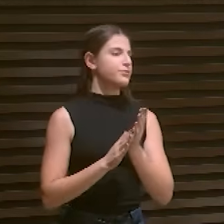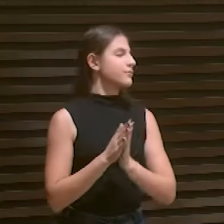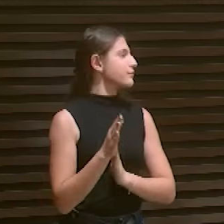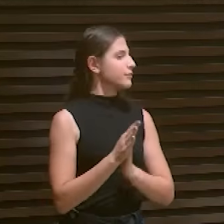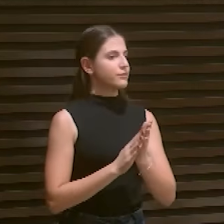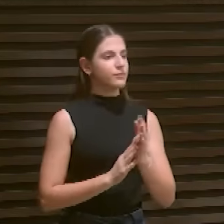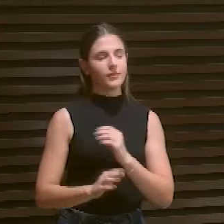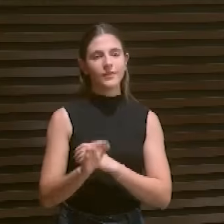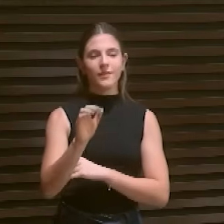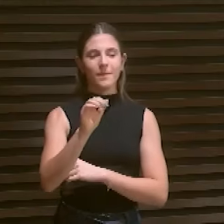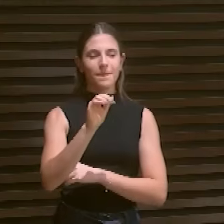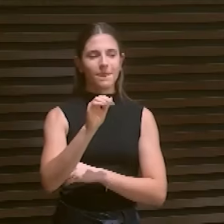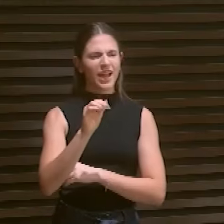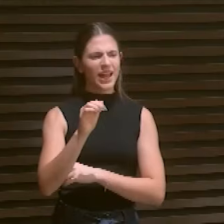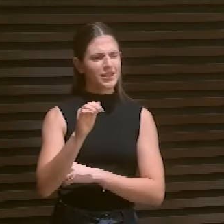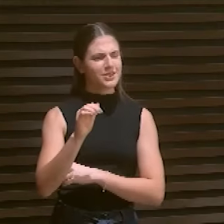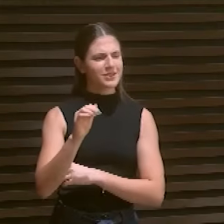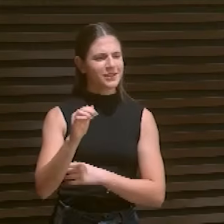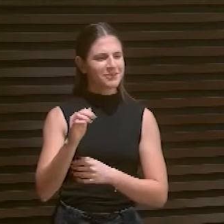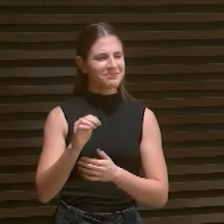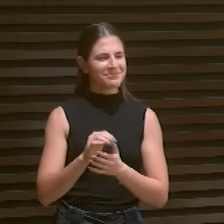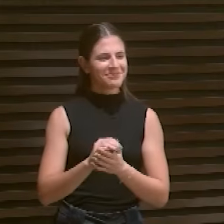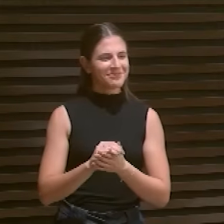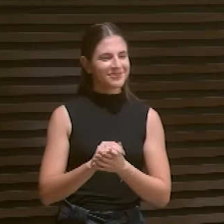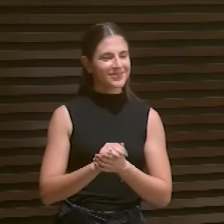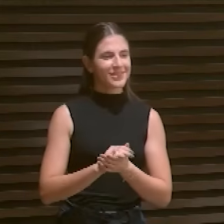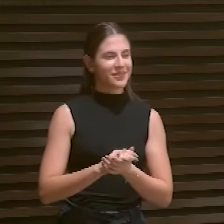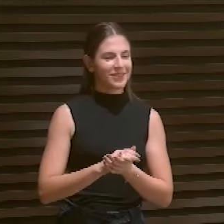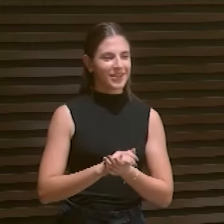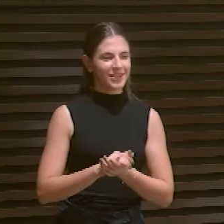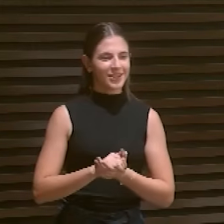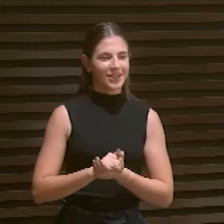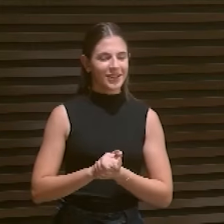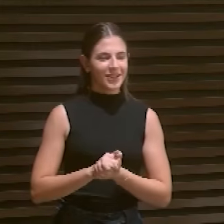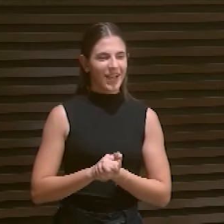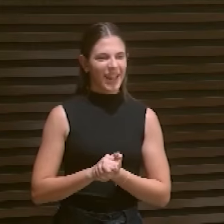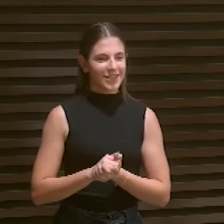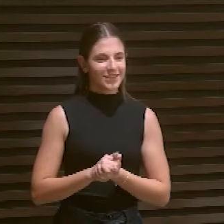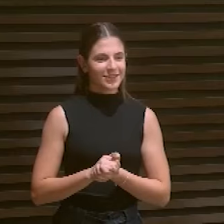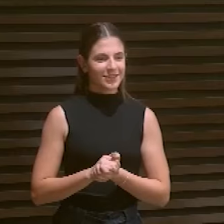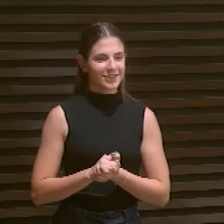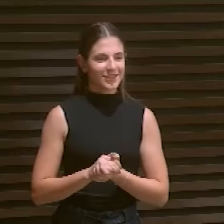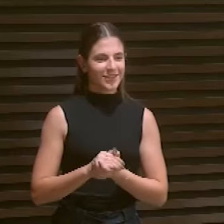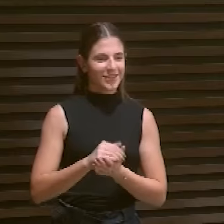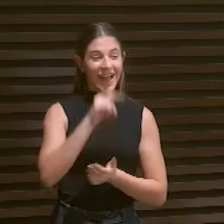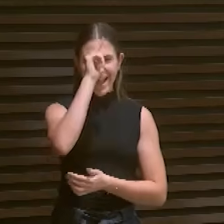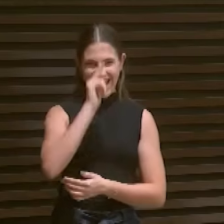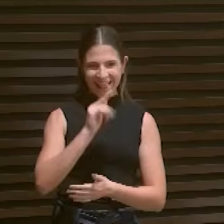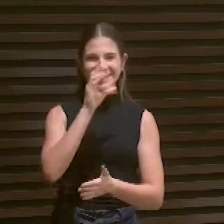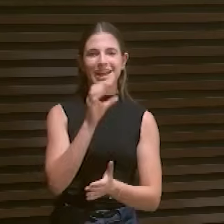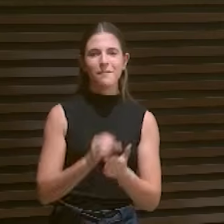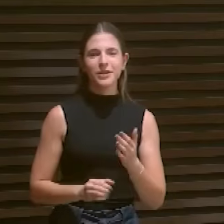Gálatas, capítulo 6, versículo 14, eu também gostaria de ler com vocês. Vou ler aqui na